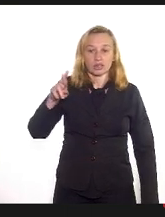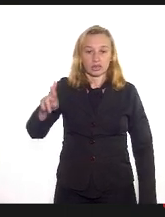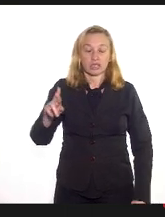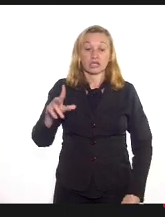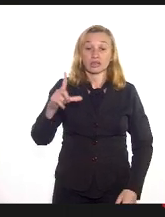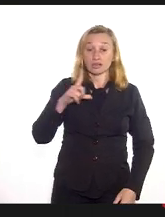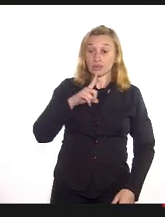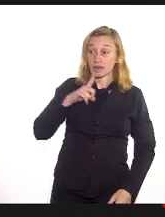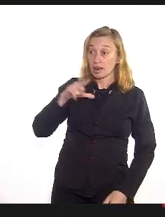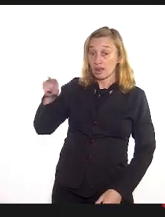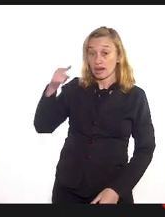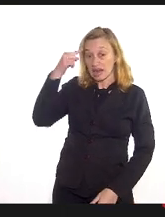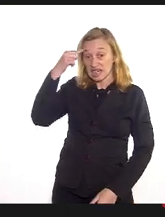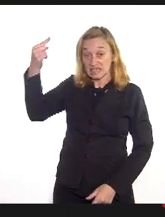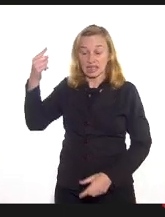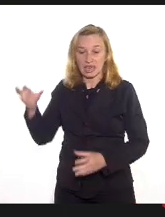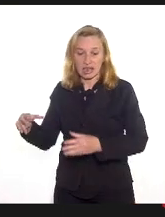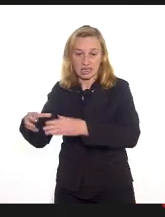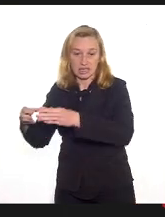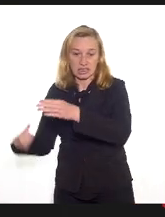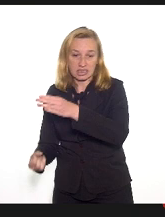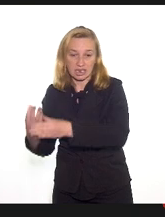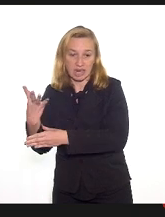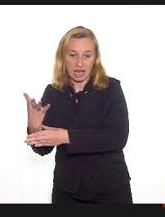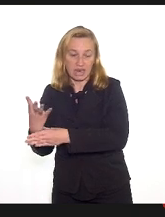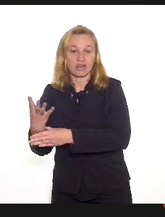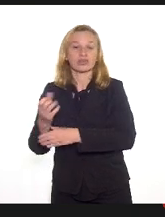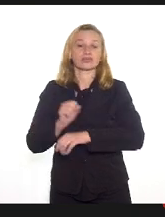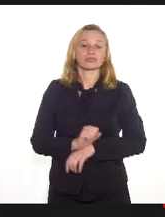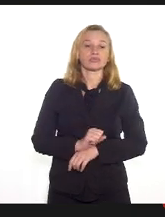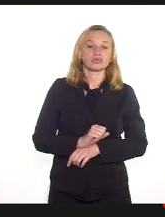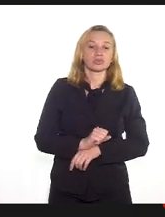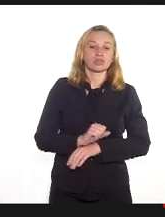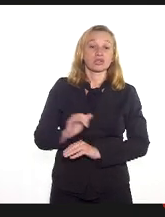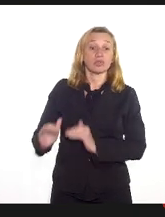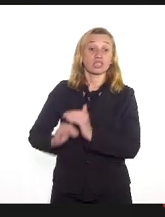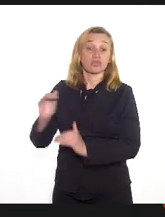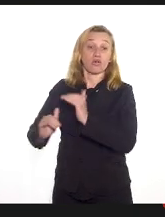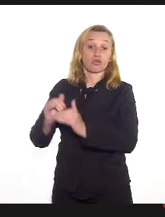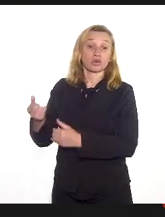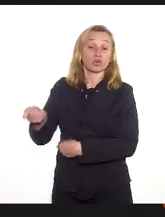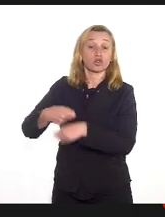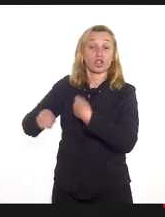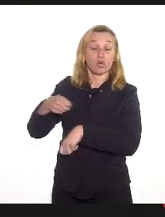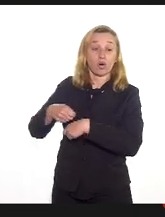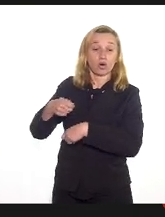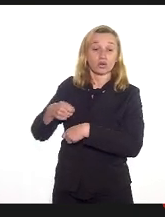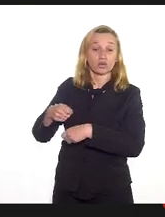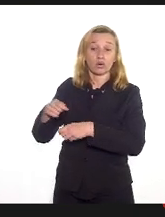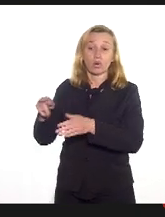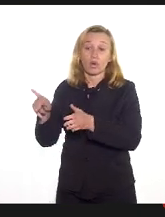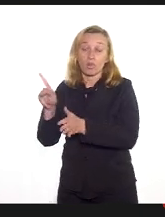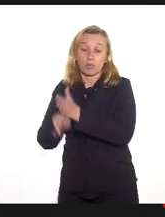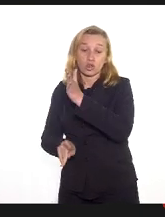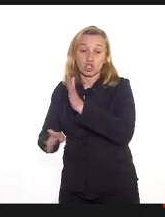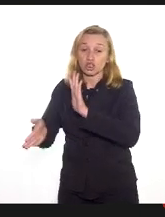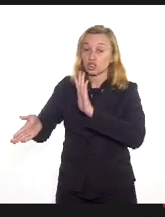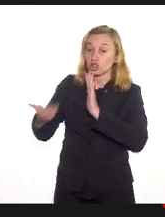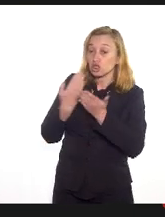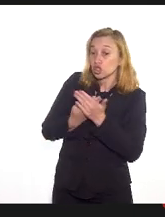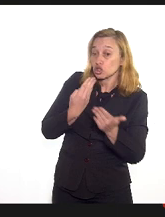normatização, estabelecimento de áreas focais para desenvolvimento de negócios, projetos, estudos,